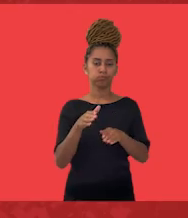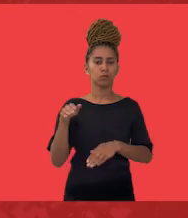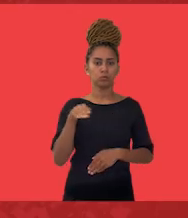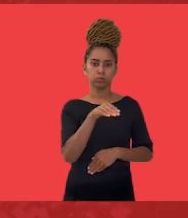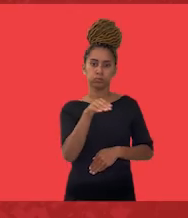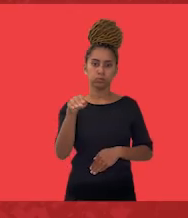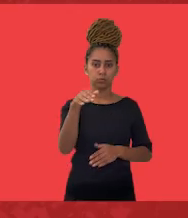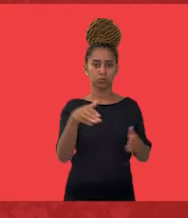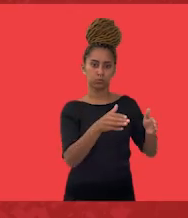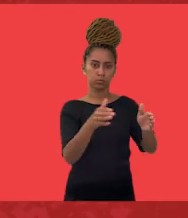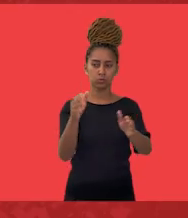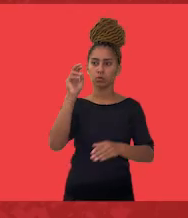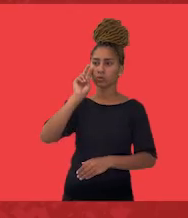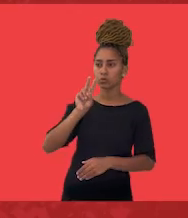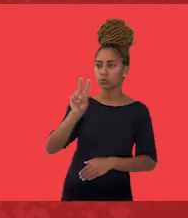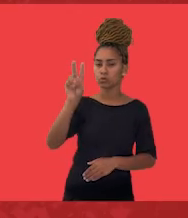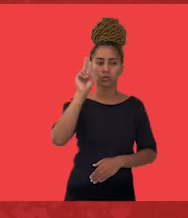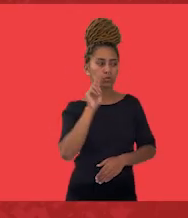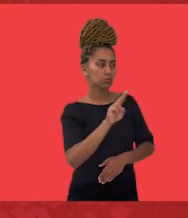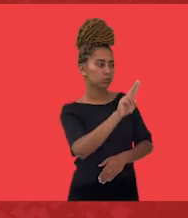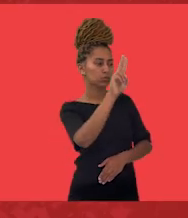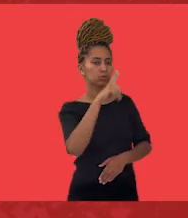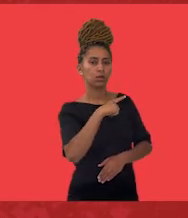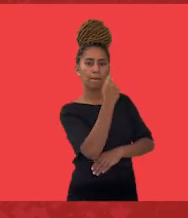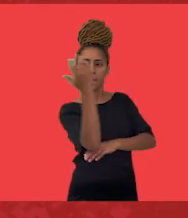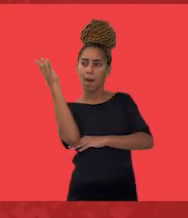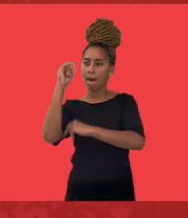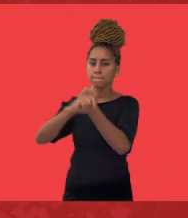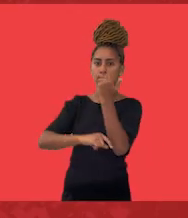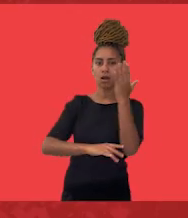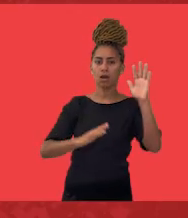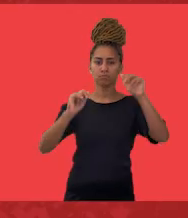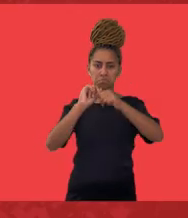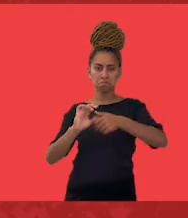70 anos de sonho e teimosia.